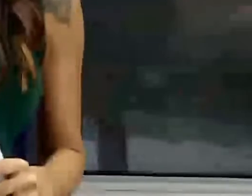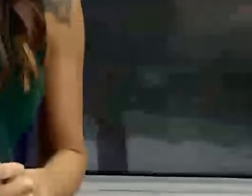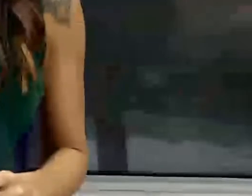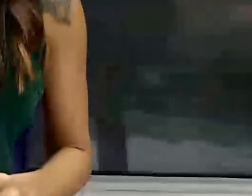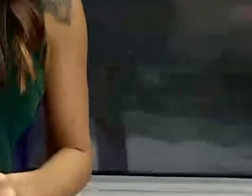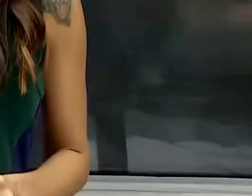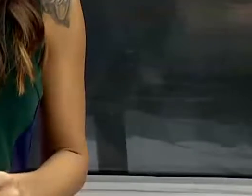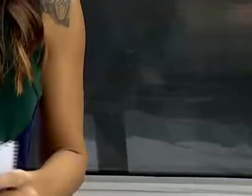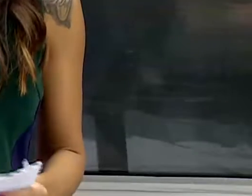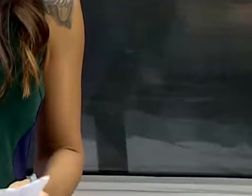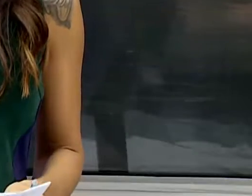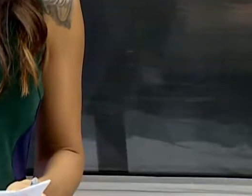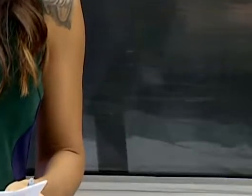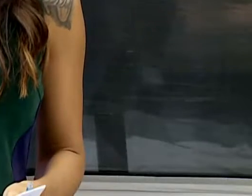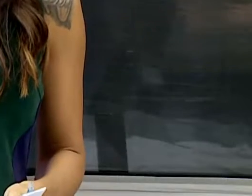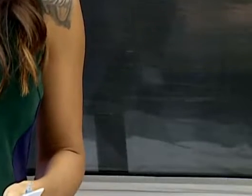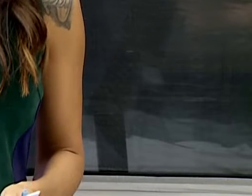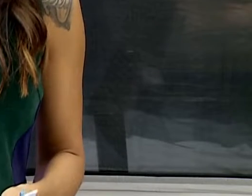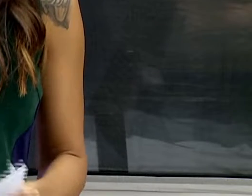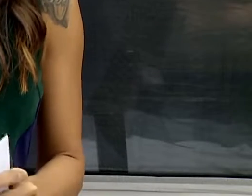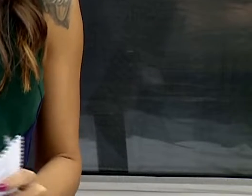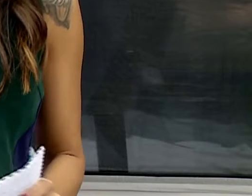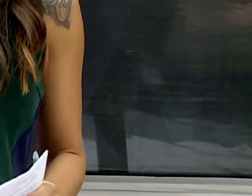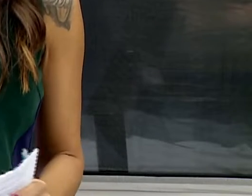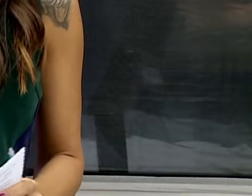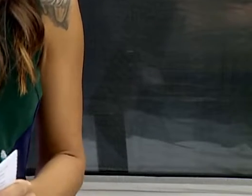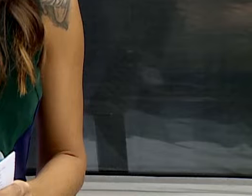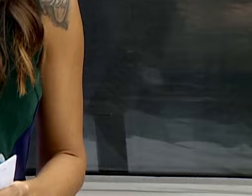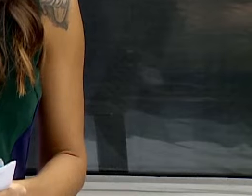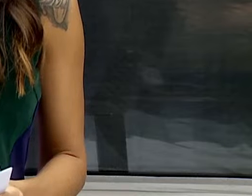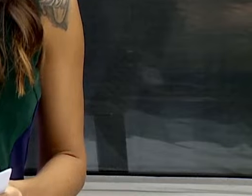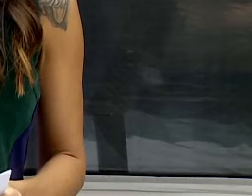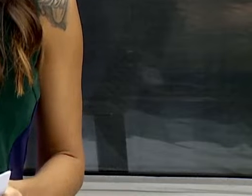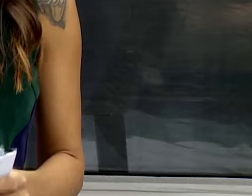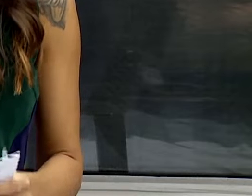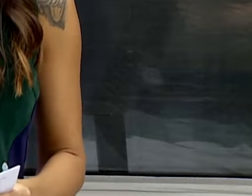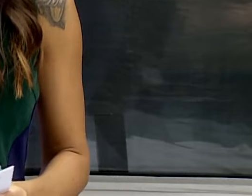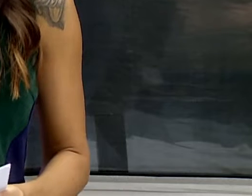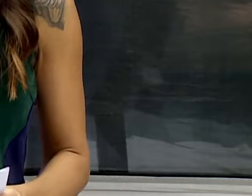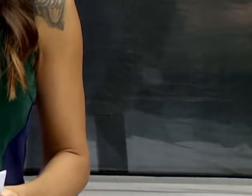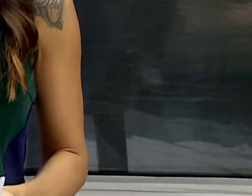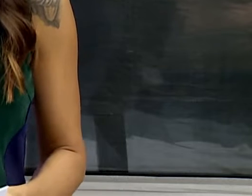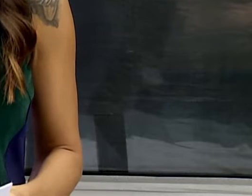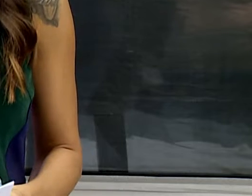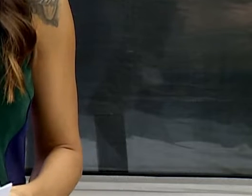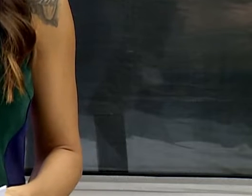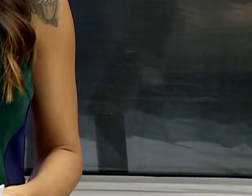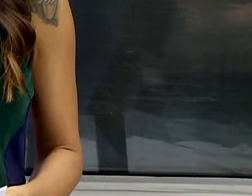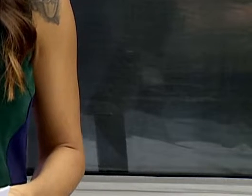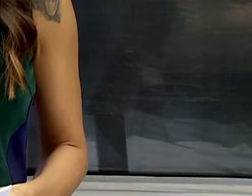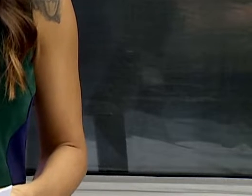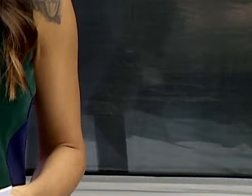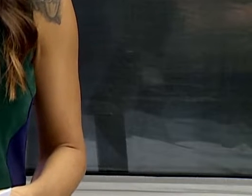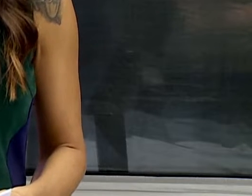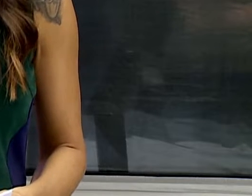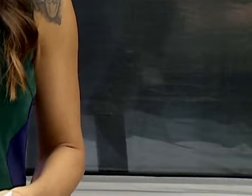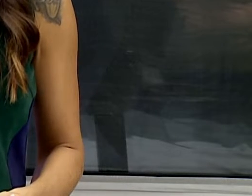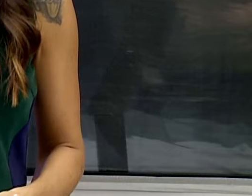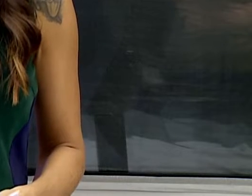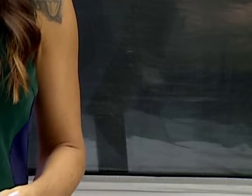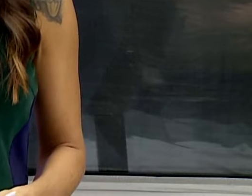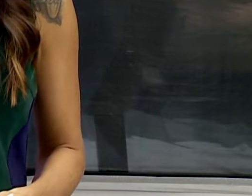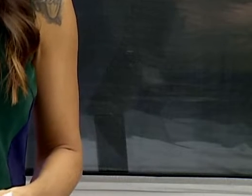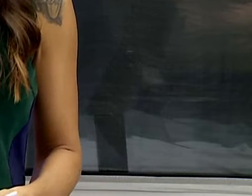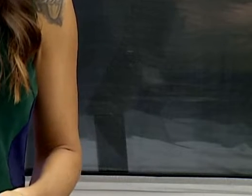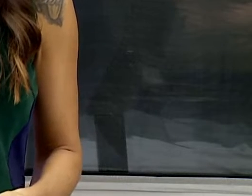os artistas intelectuais e políticos de vários partidos participaram neste final de semana em São Paulo o